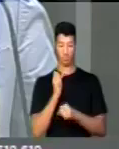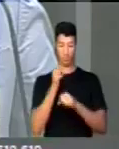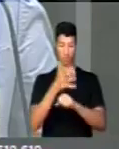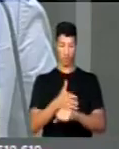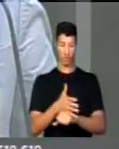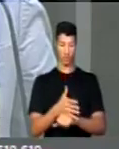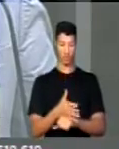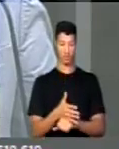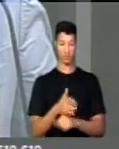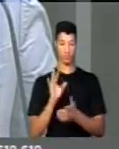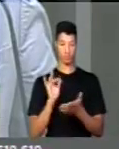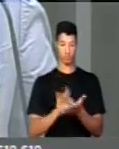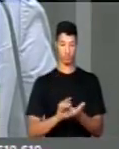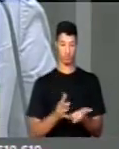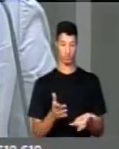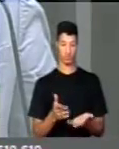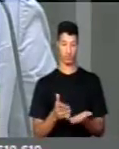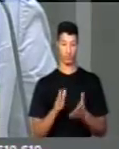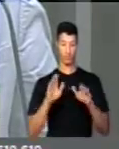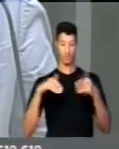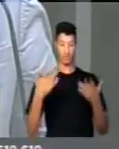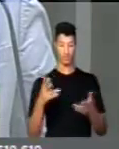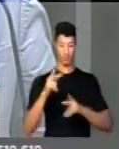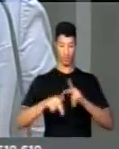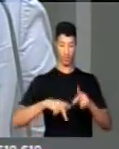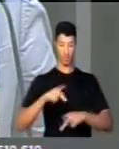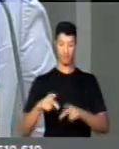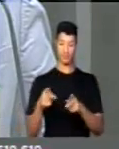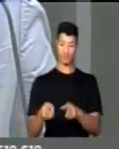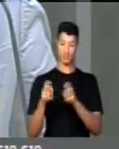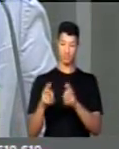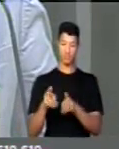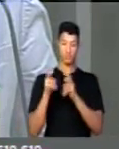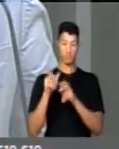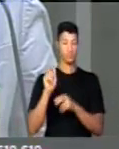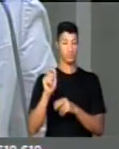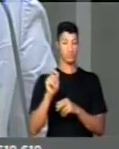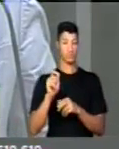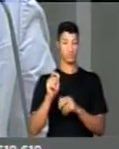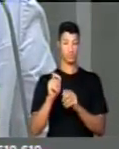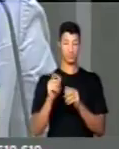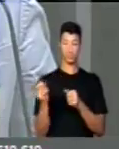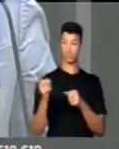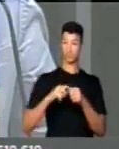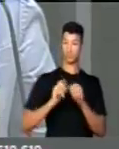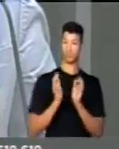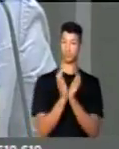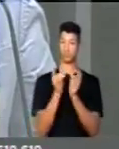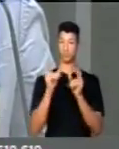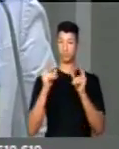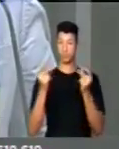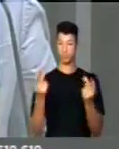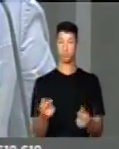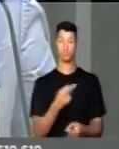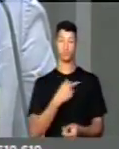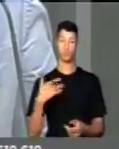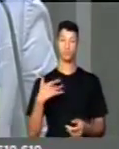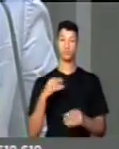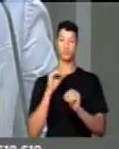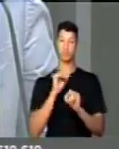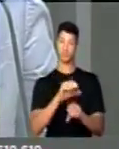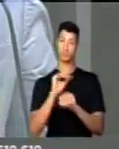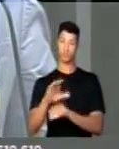madrugada. Realmente, quando o povo perceber que os parcos recursos hoje para saúde,